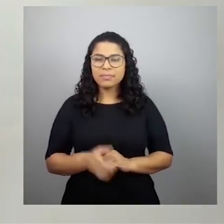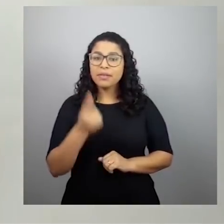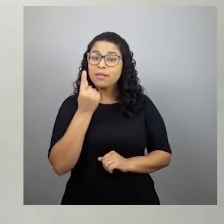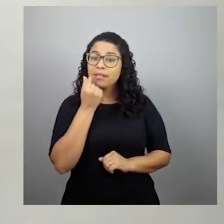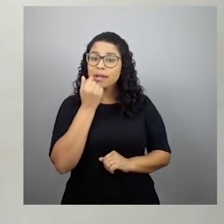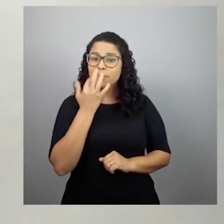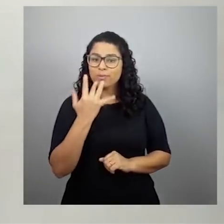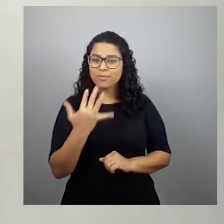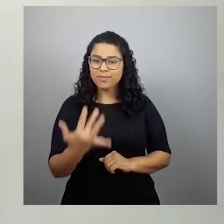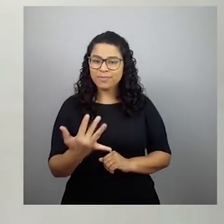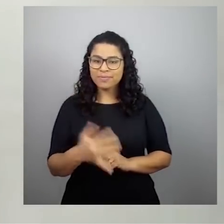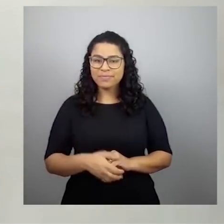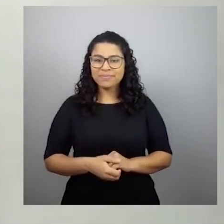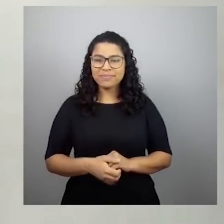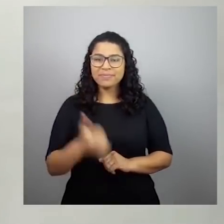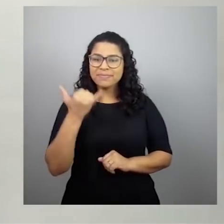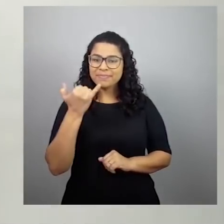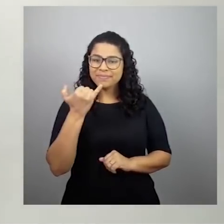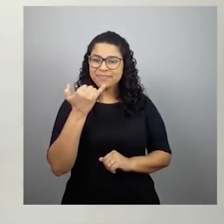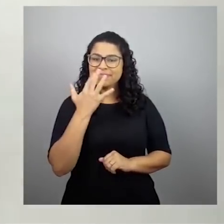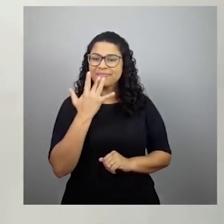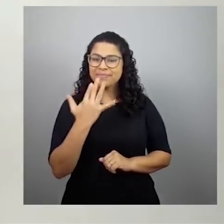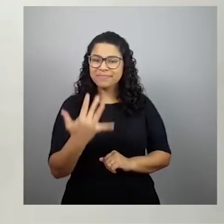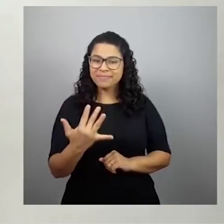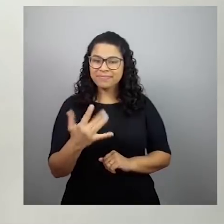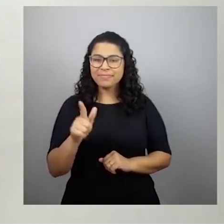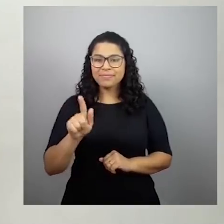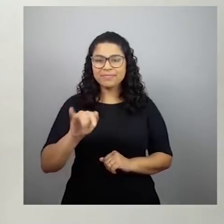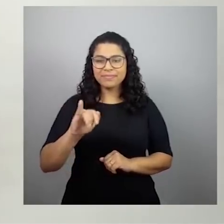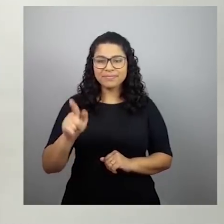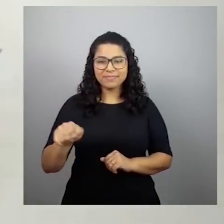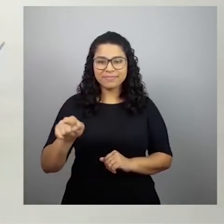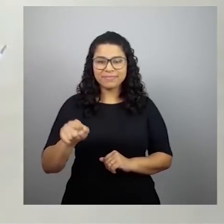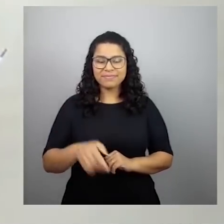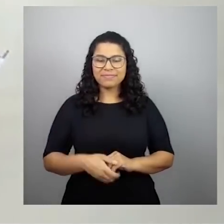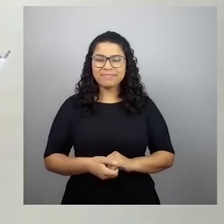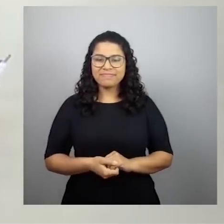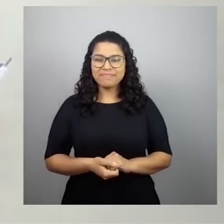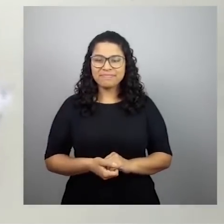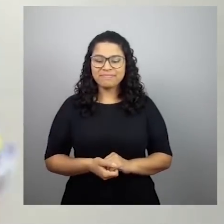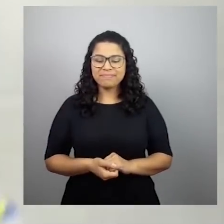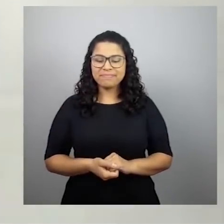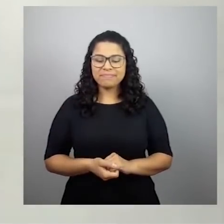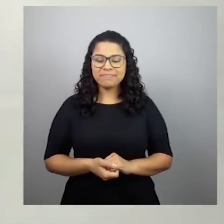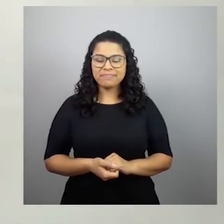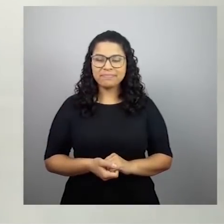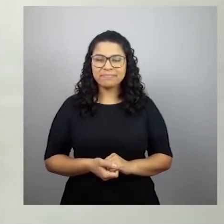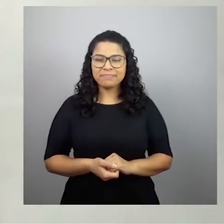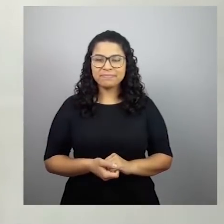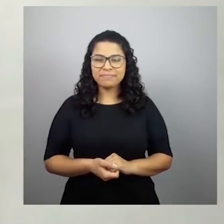lápis de cor, canetinha e giz de cera.